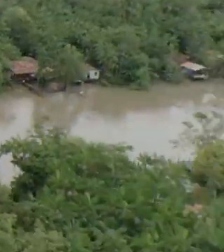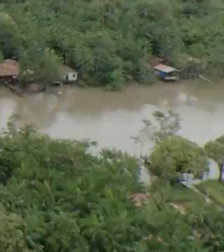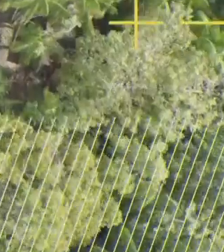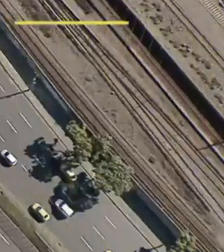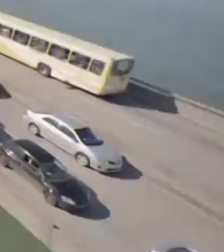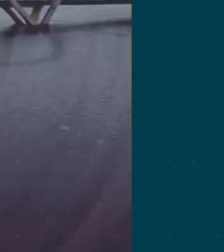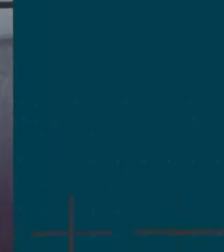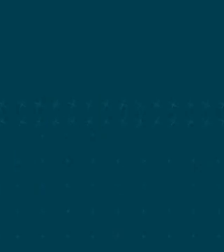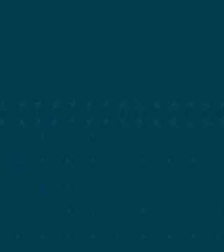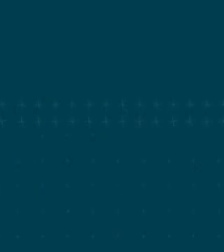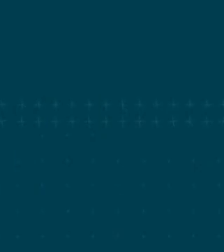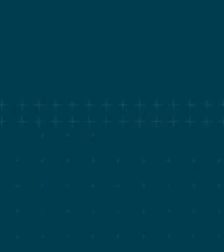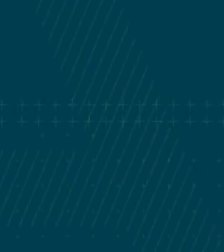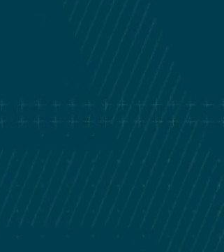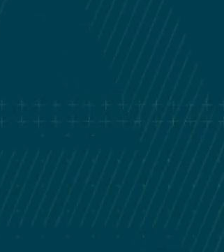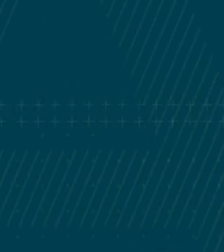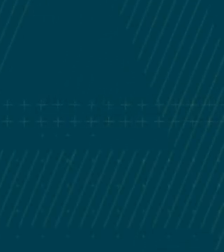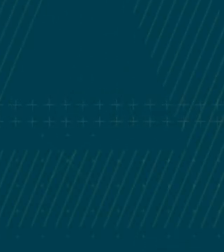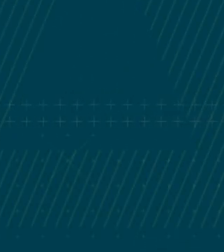Legenda Zanotto